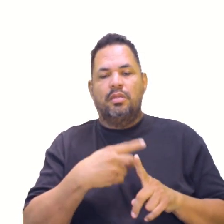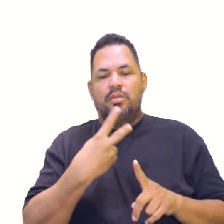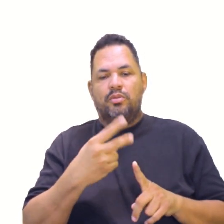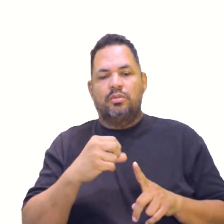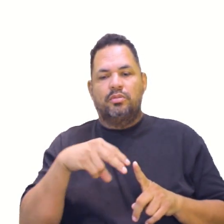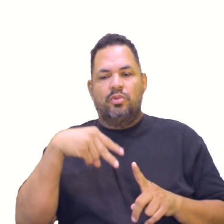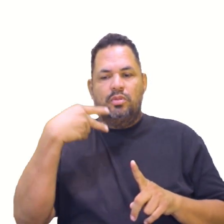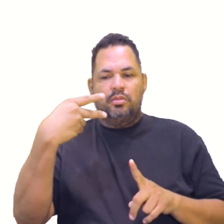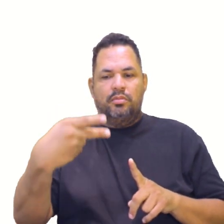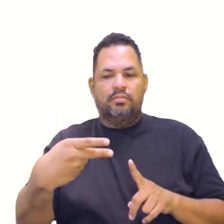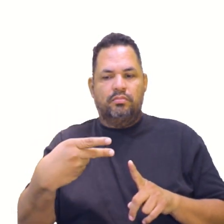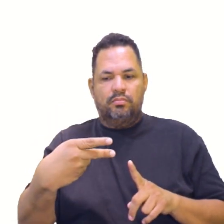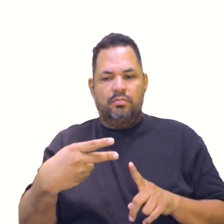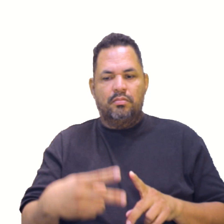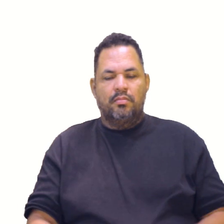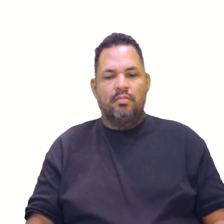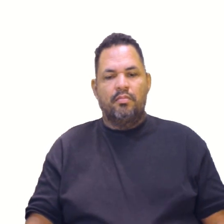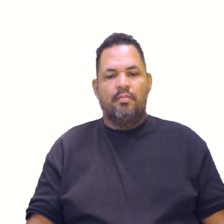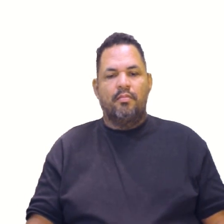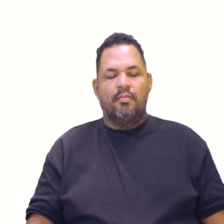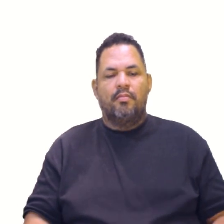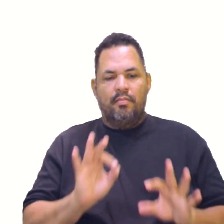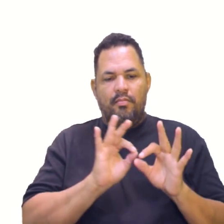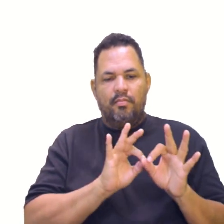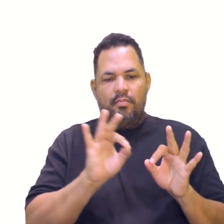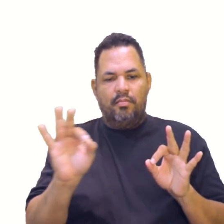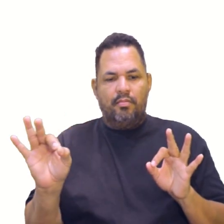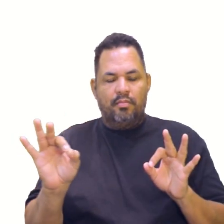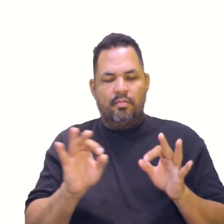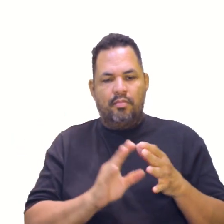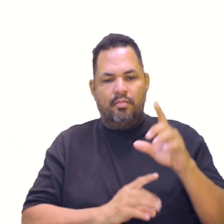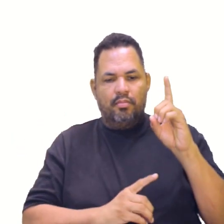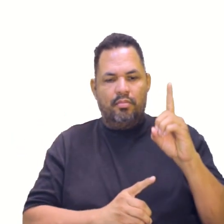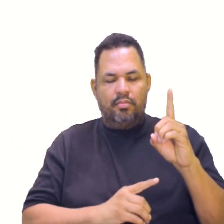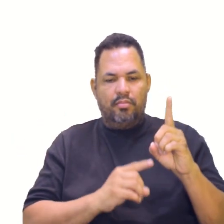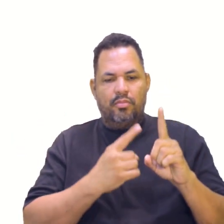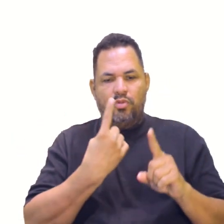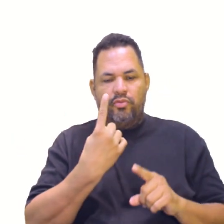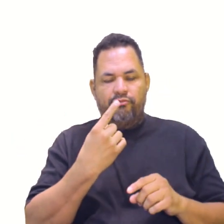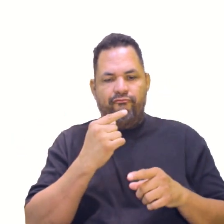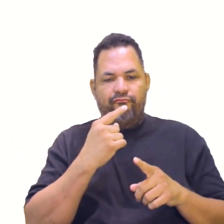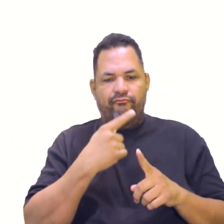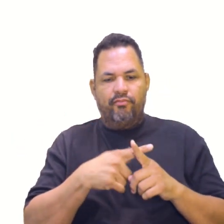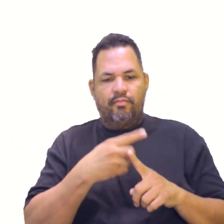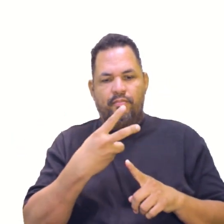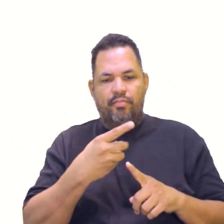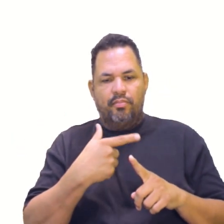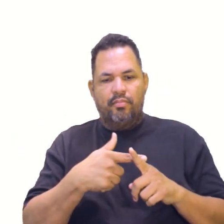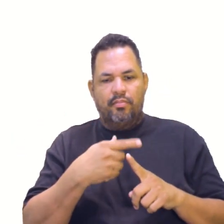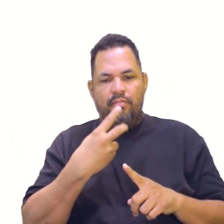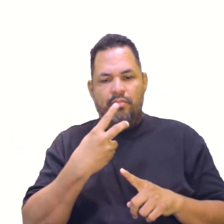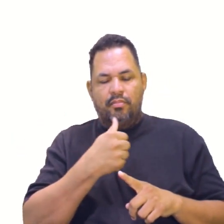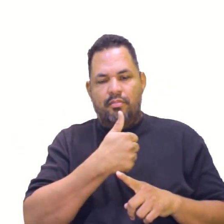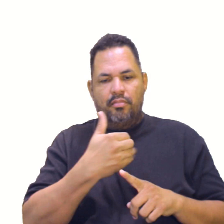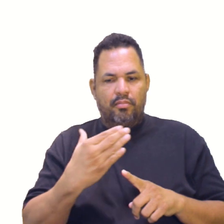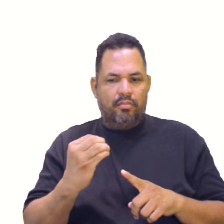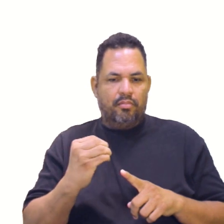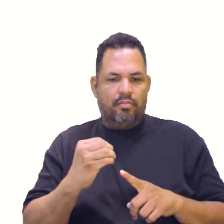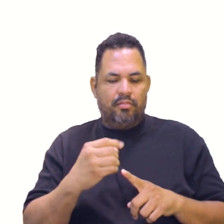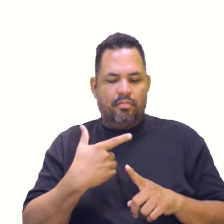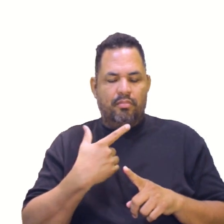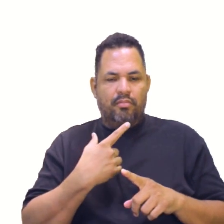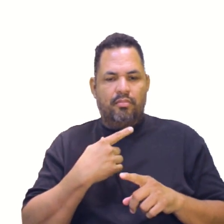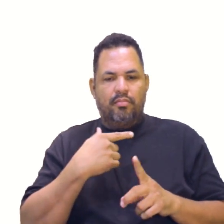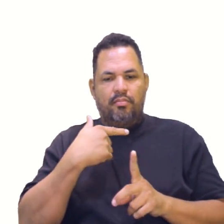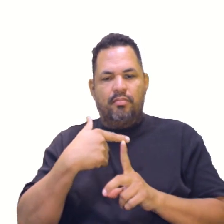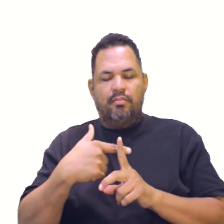quadrado. 2 ao quadrado. Beleza? Vamos lá. A distância vai ser dada por 1 vezes 3. 3. Mais 2 vezes 5. 10.